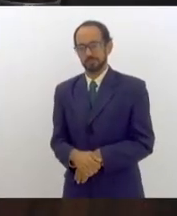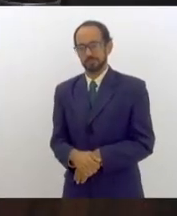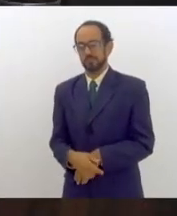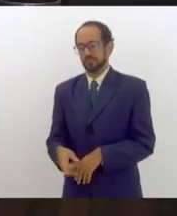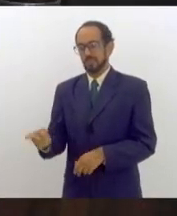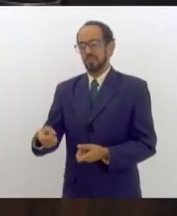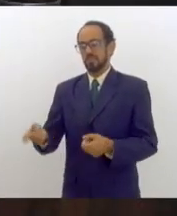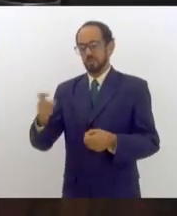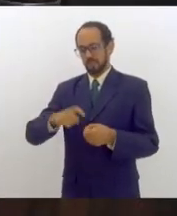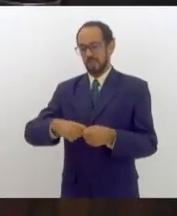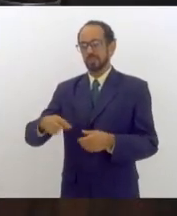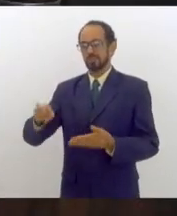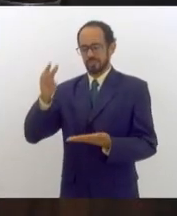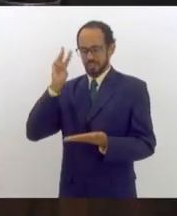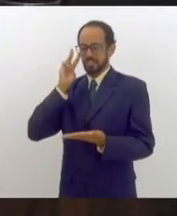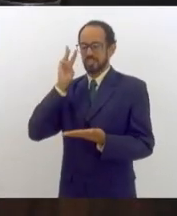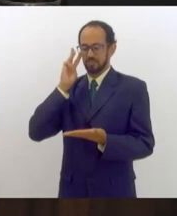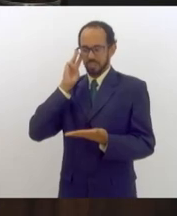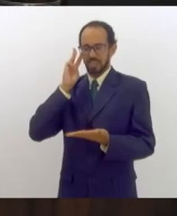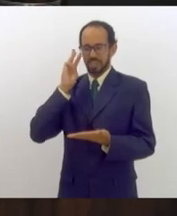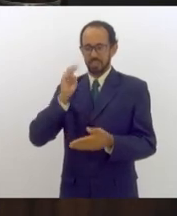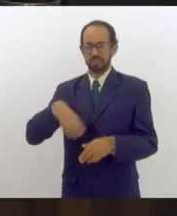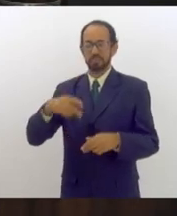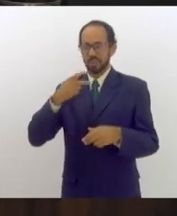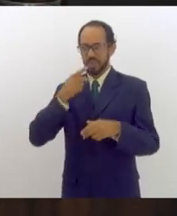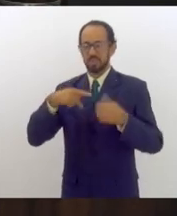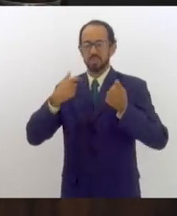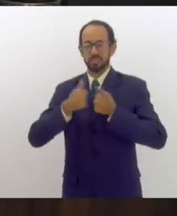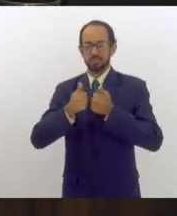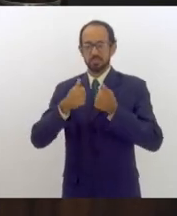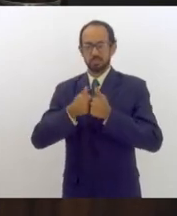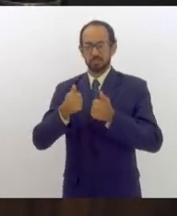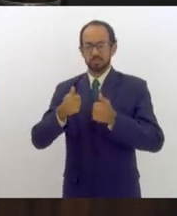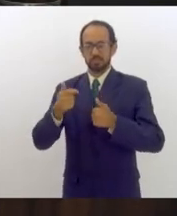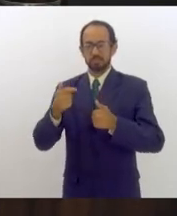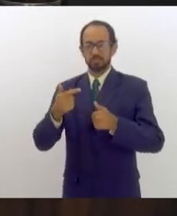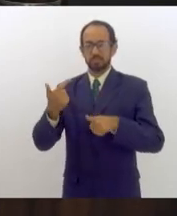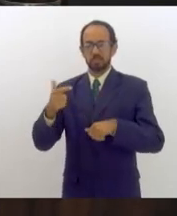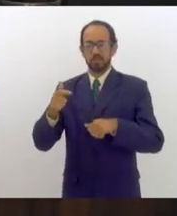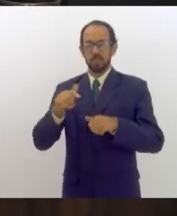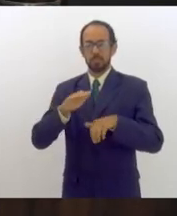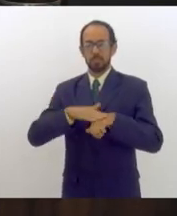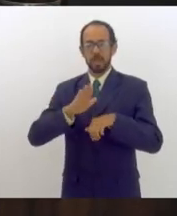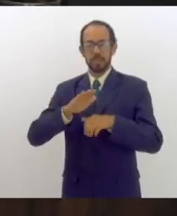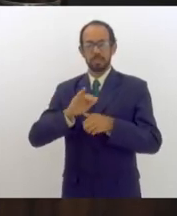na terça-feira vou ficar discutir o tema transporte não havendo